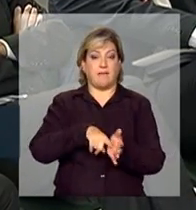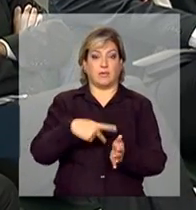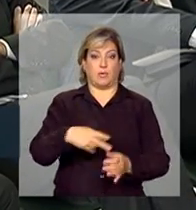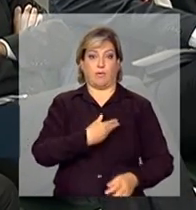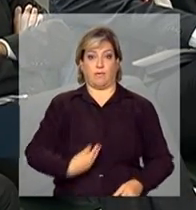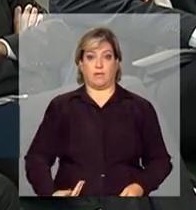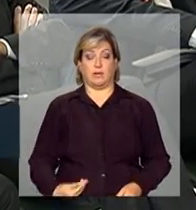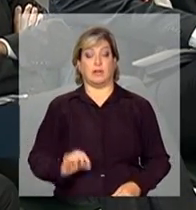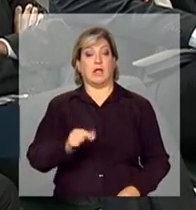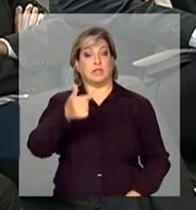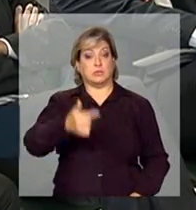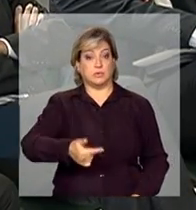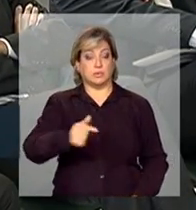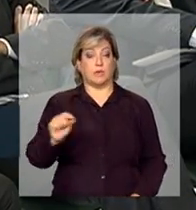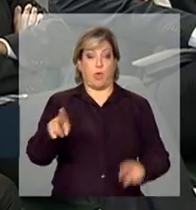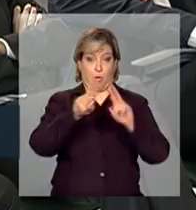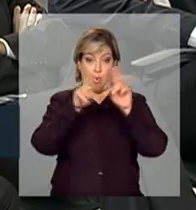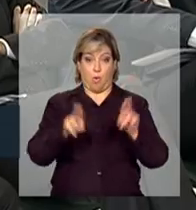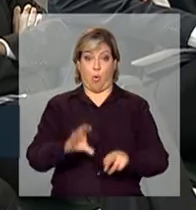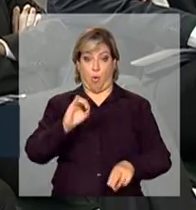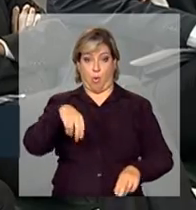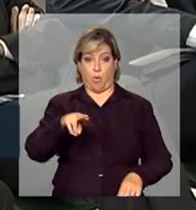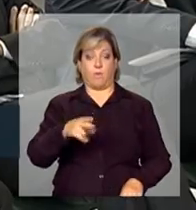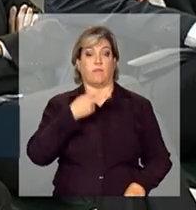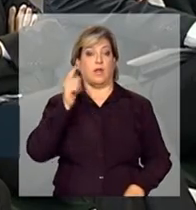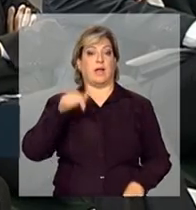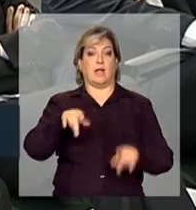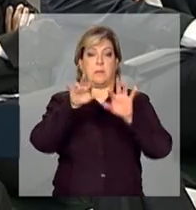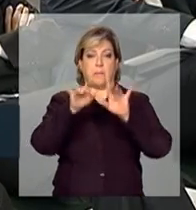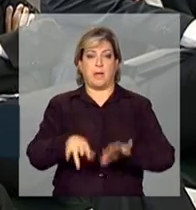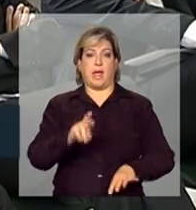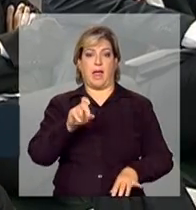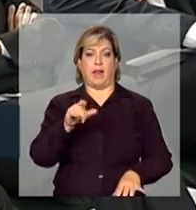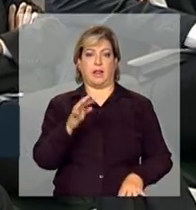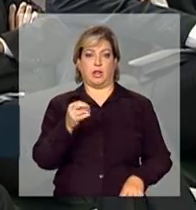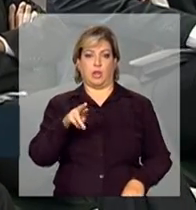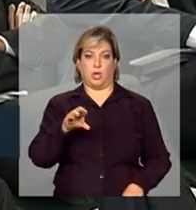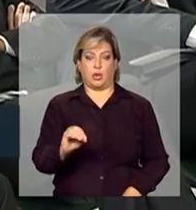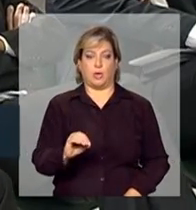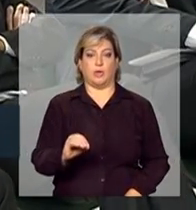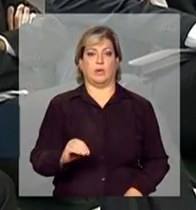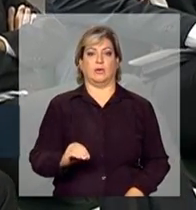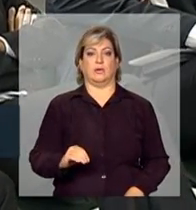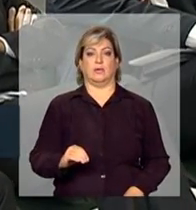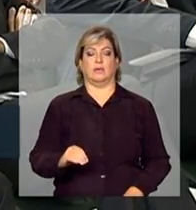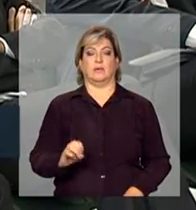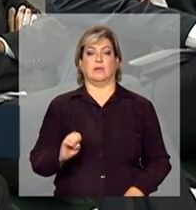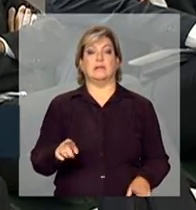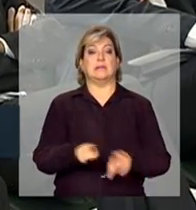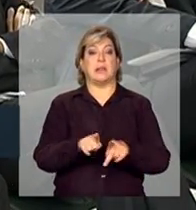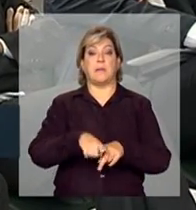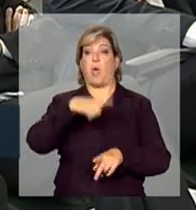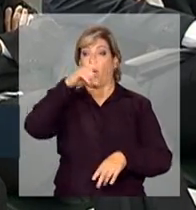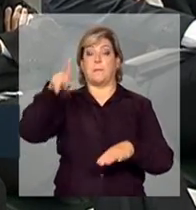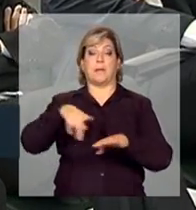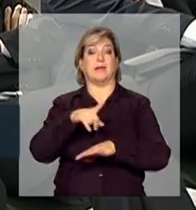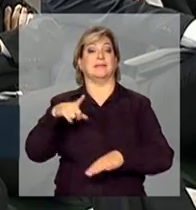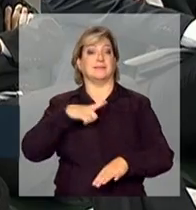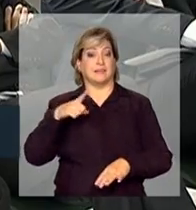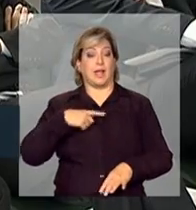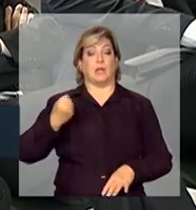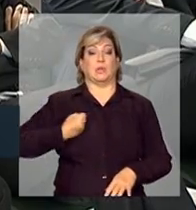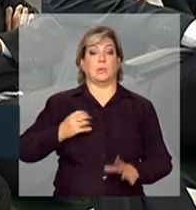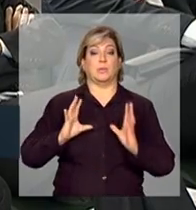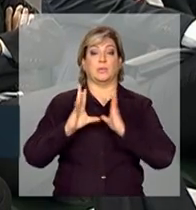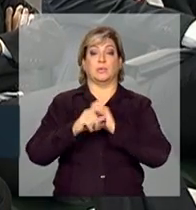a segunda é que a ONU diz que o relatório é apenas o relatório e tudo mais e que outros países também tem números desatualizados então assim